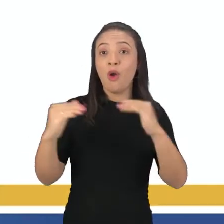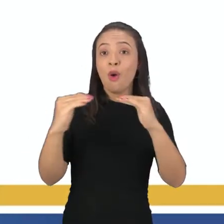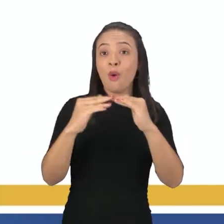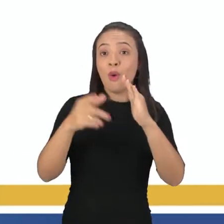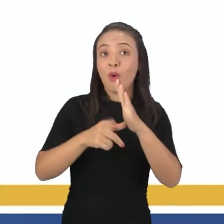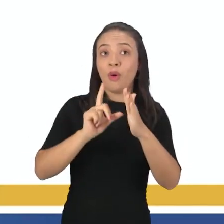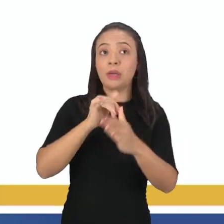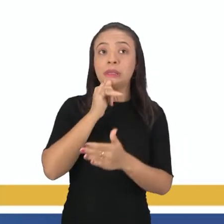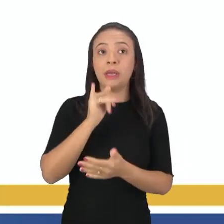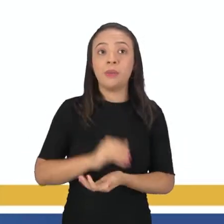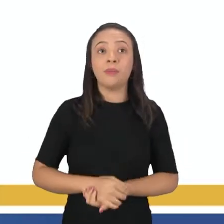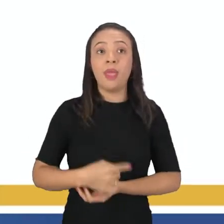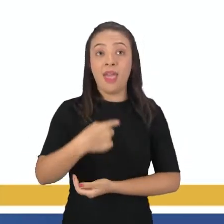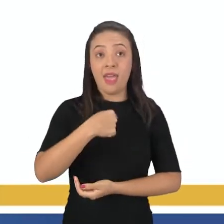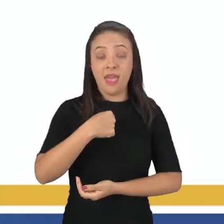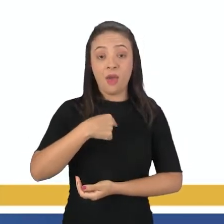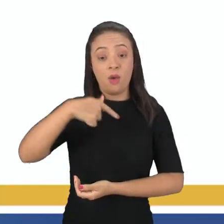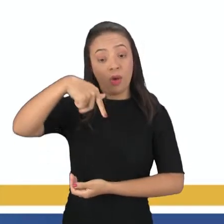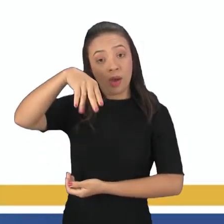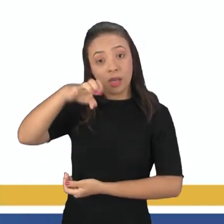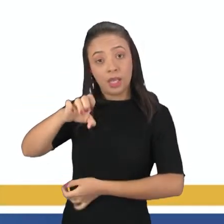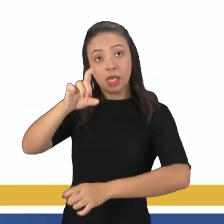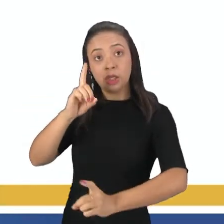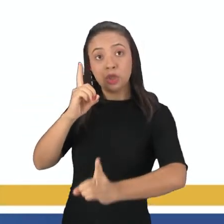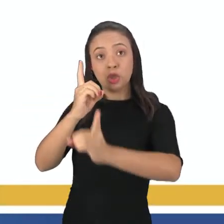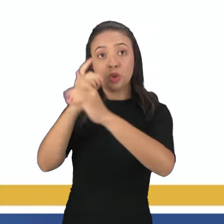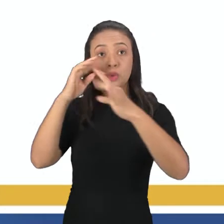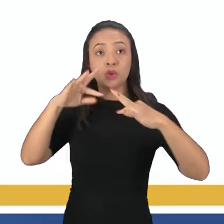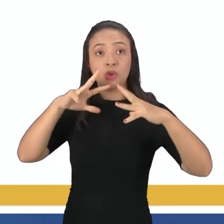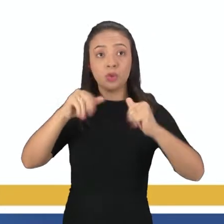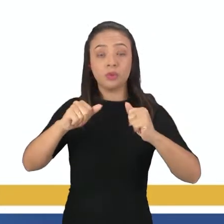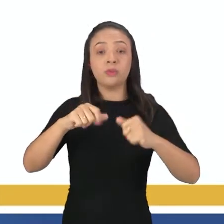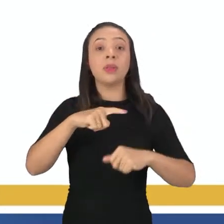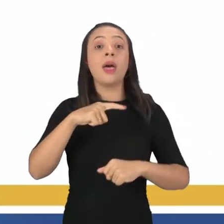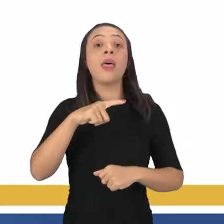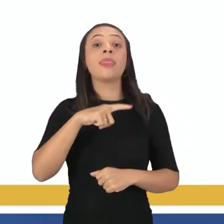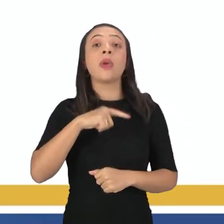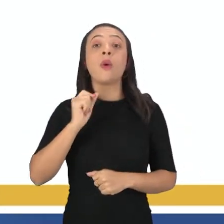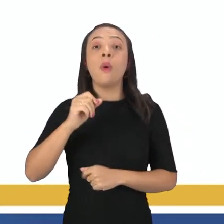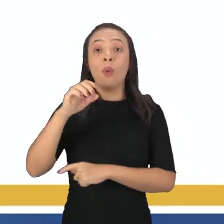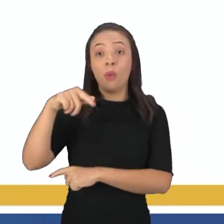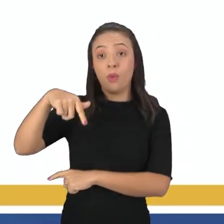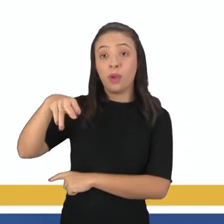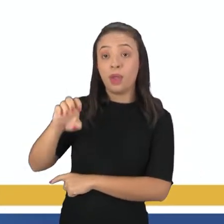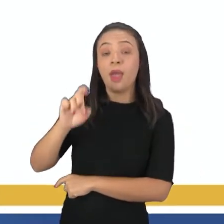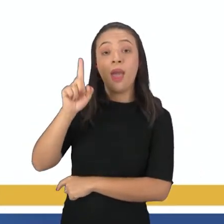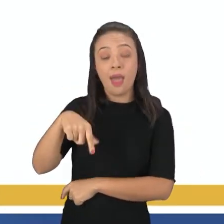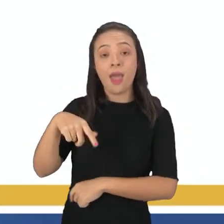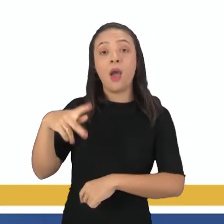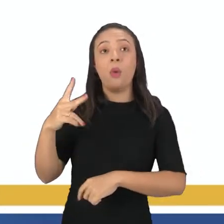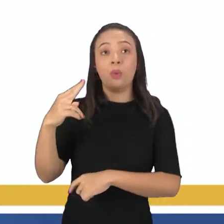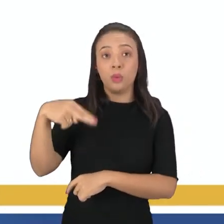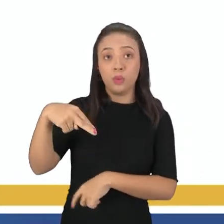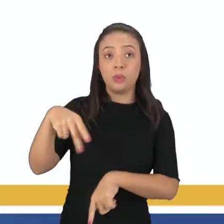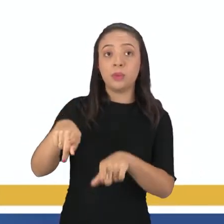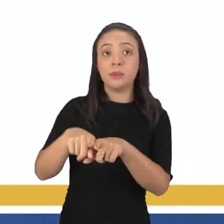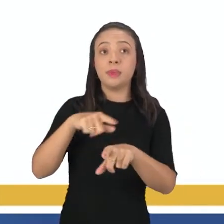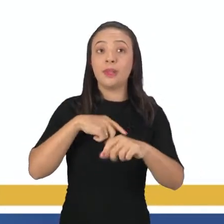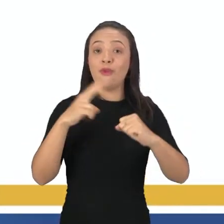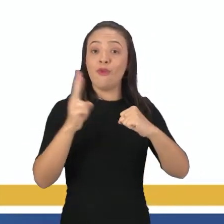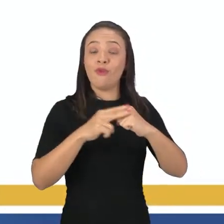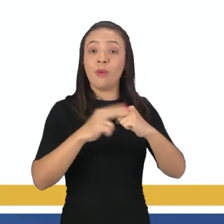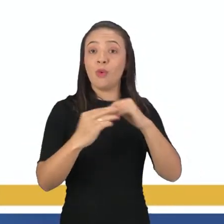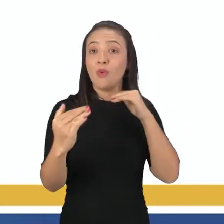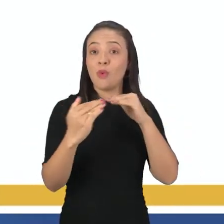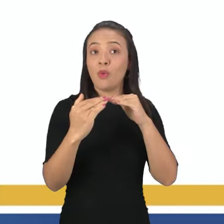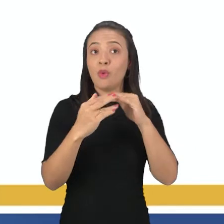antecedente. Exemplo, eu que descobri tudo. Nós temos aí o que como pronome relativo e o verbo vai concordar